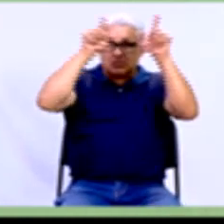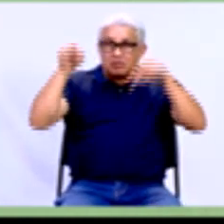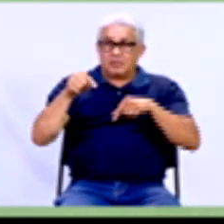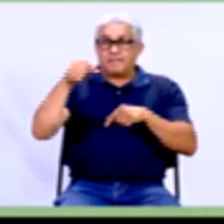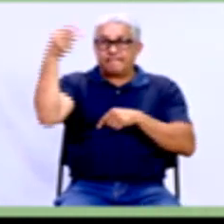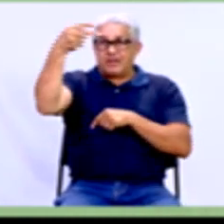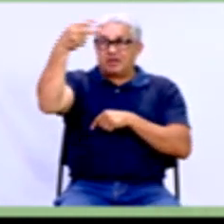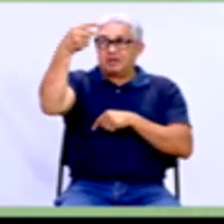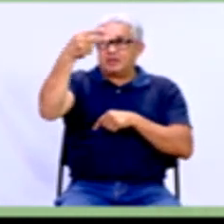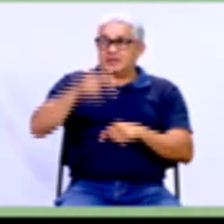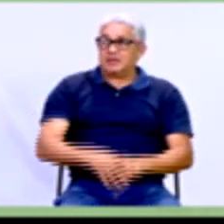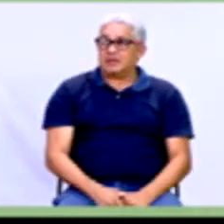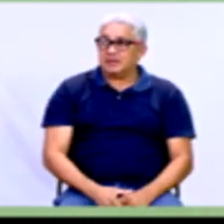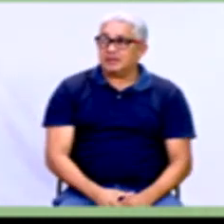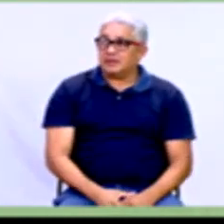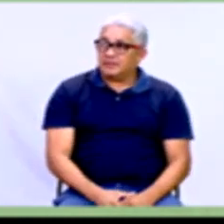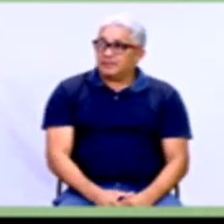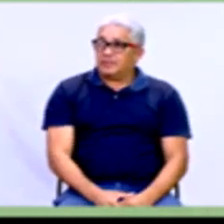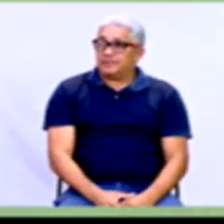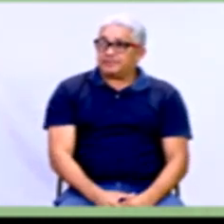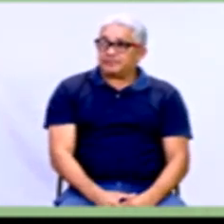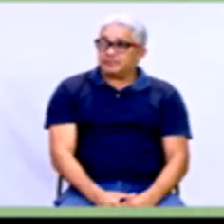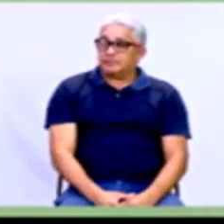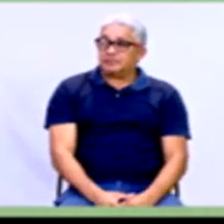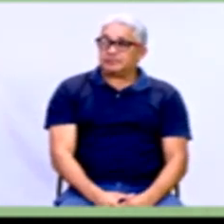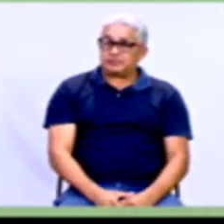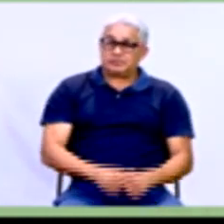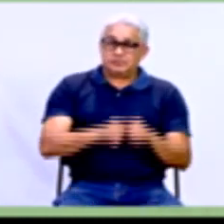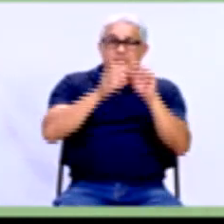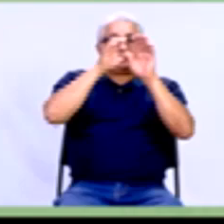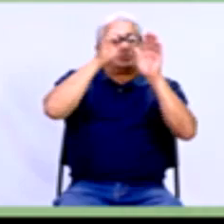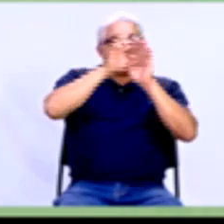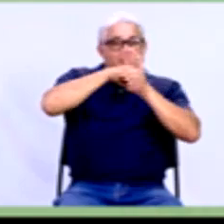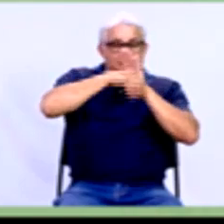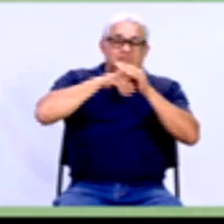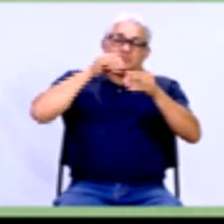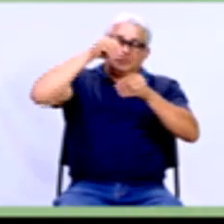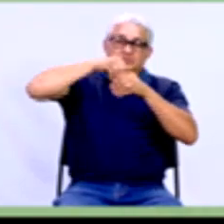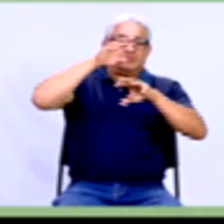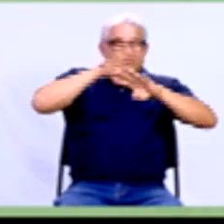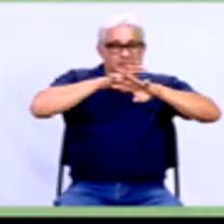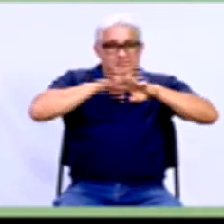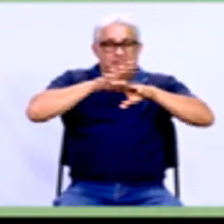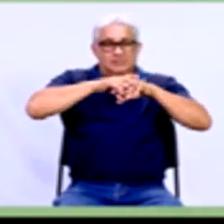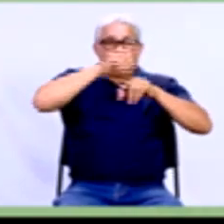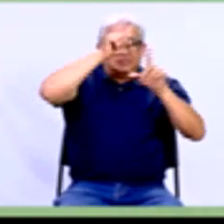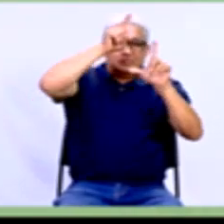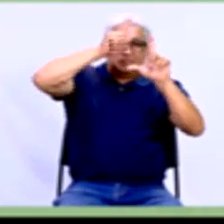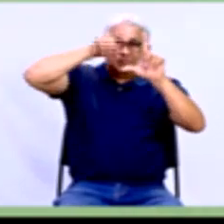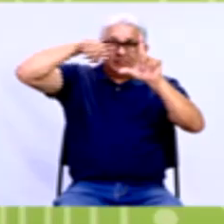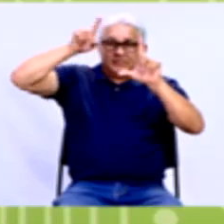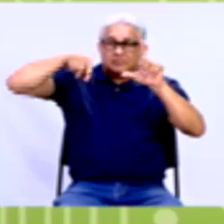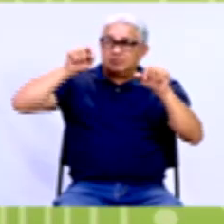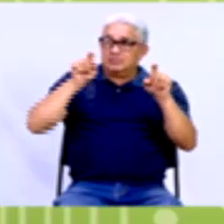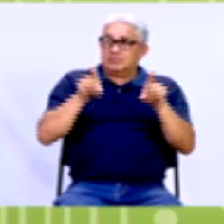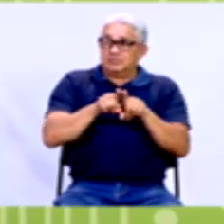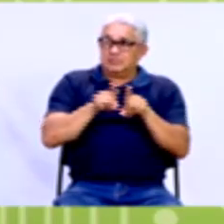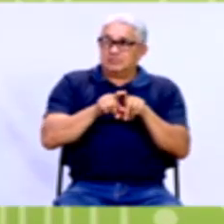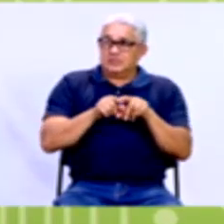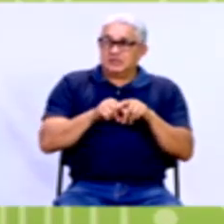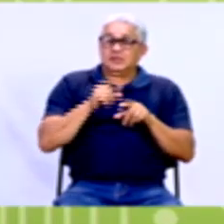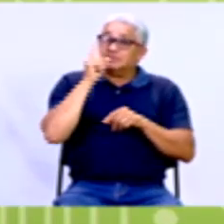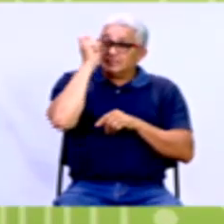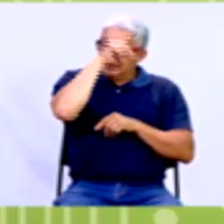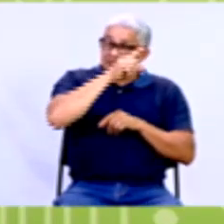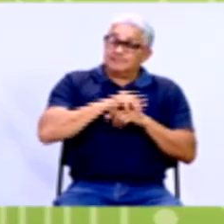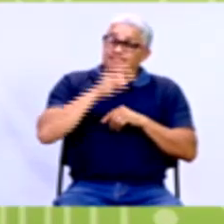falo, eu foco bastante que quando a gente fala dos conceitos, assim, dentro da matemática, dentro da estatística, fica um pouco, às vezes, complicado